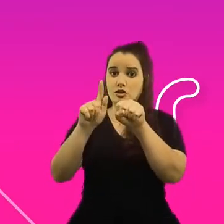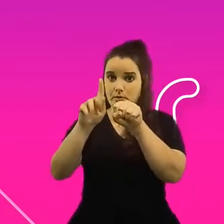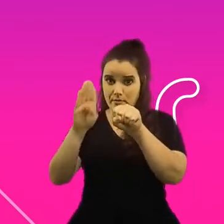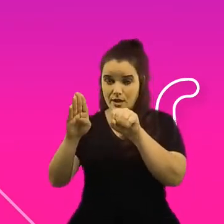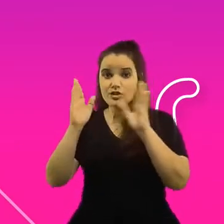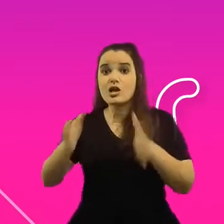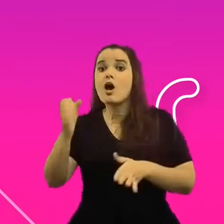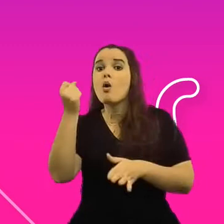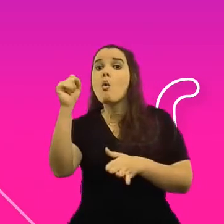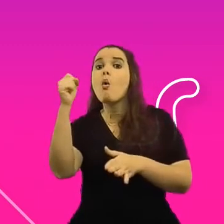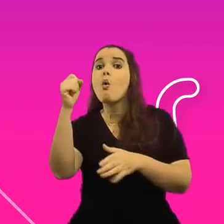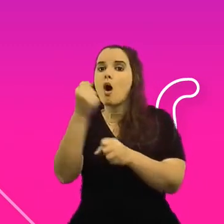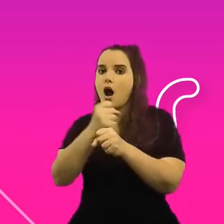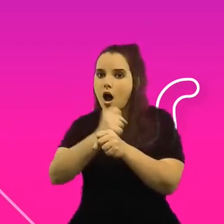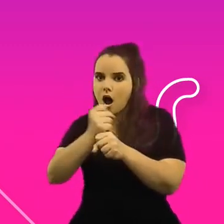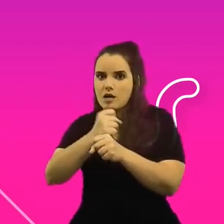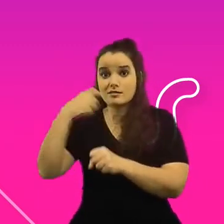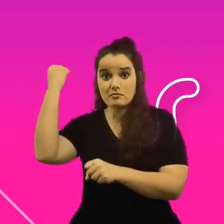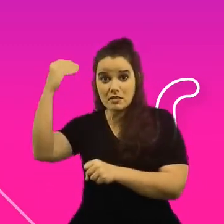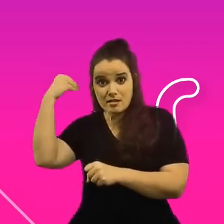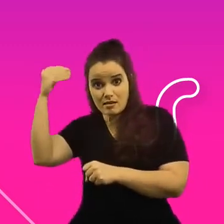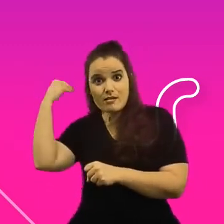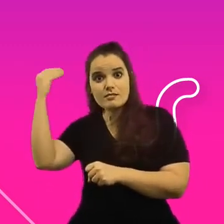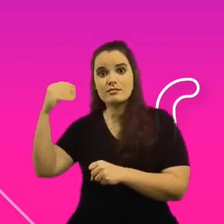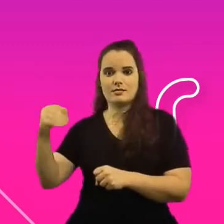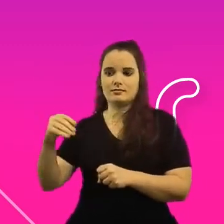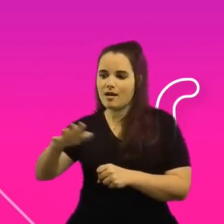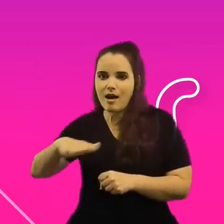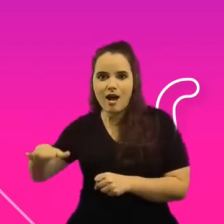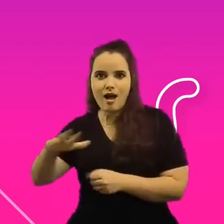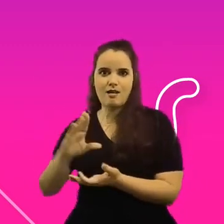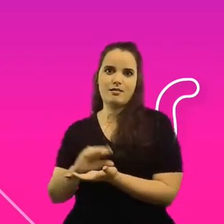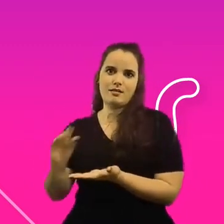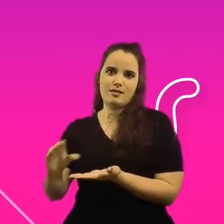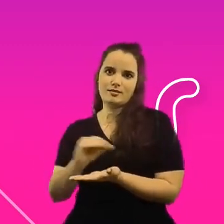dados, que está disponível para vocês agora.